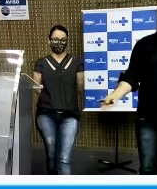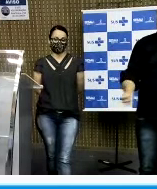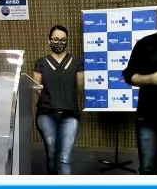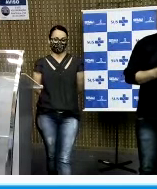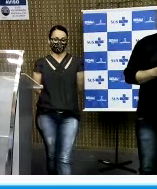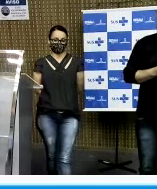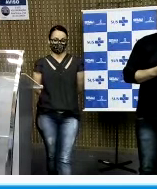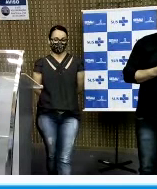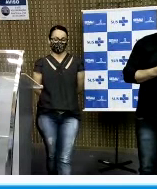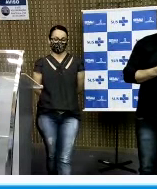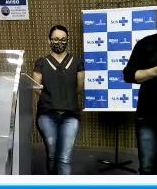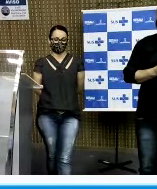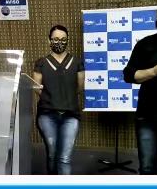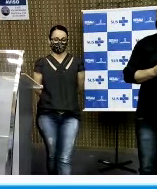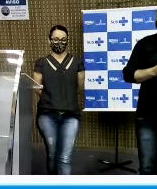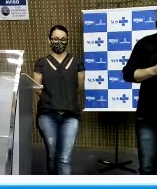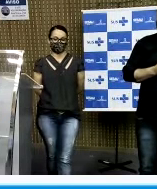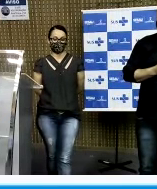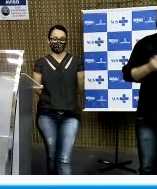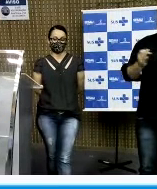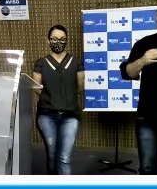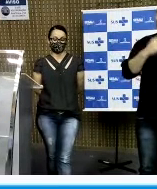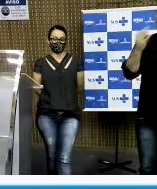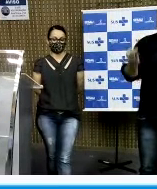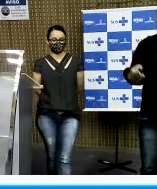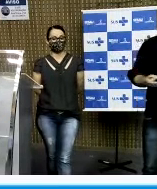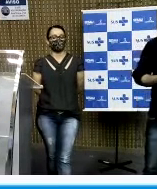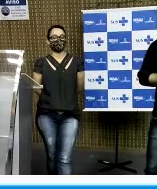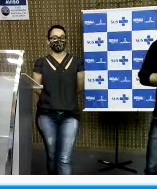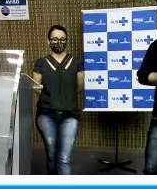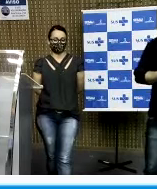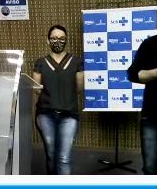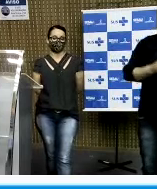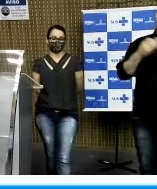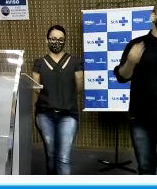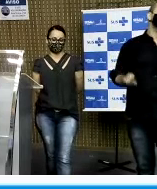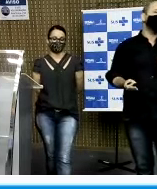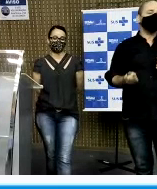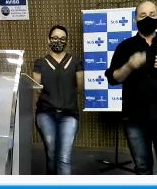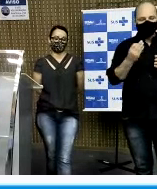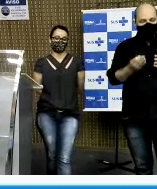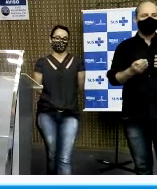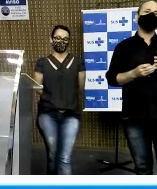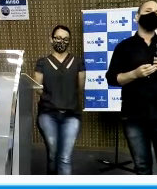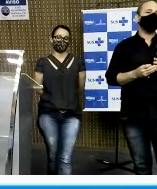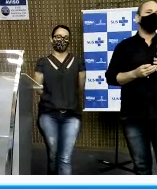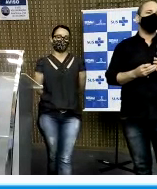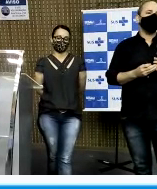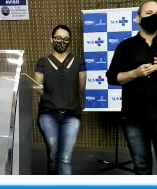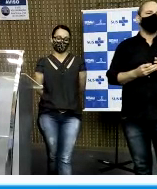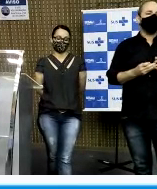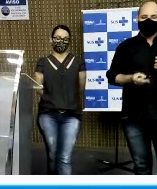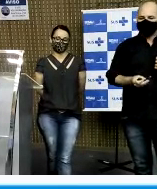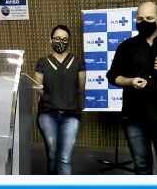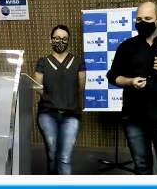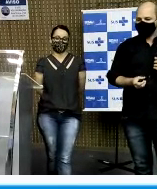o desligamento recentemente dessa profissional, tá? Então, assim, eu tenho medo que esse número caia novamente, da assistência do profissional assistente social